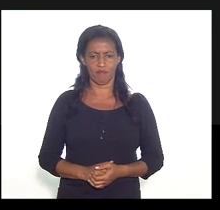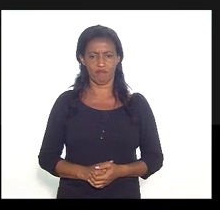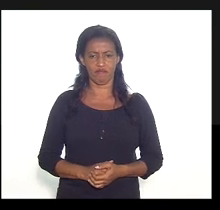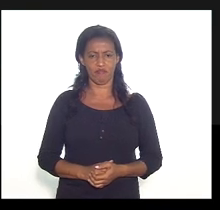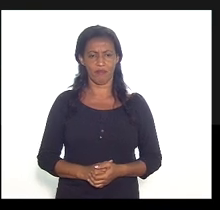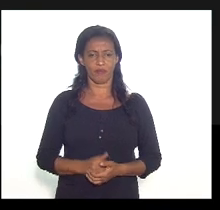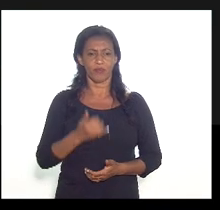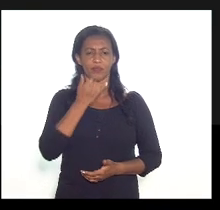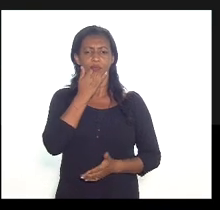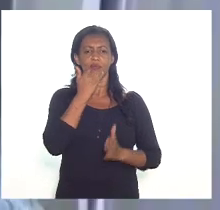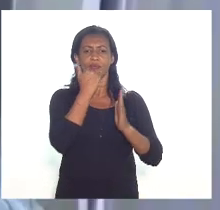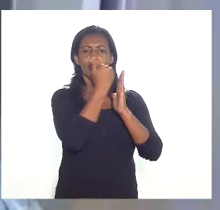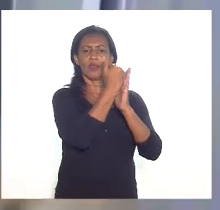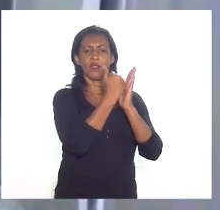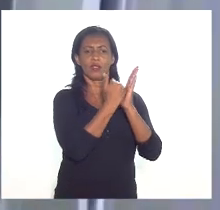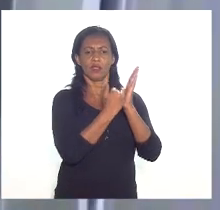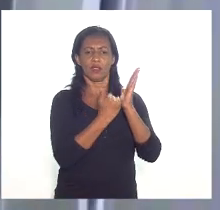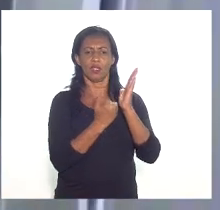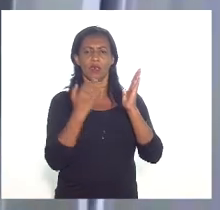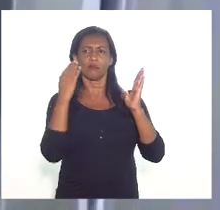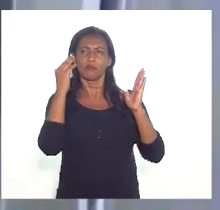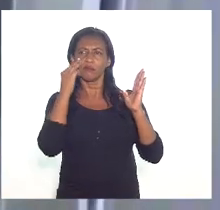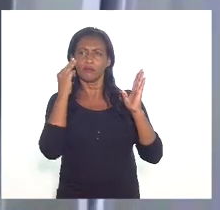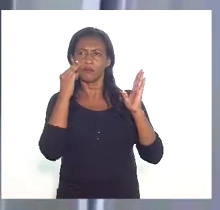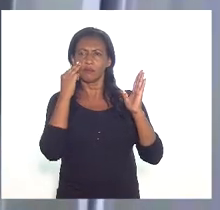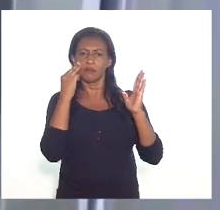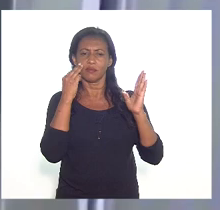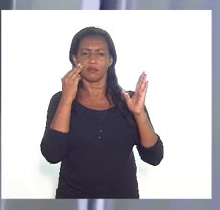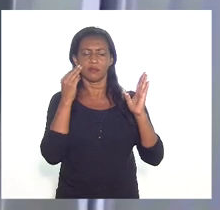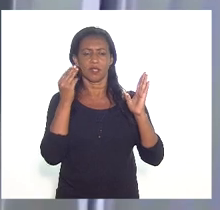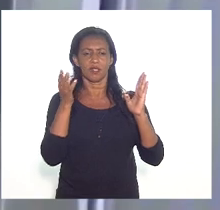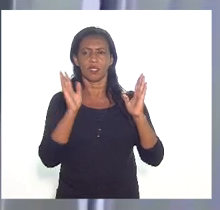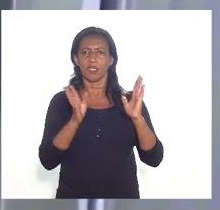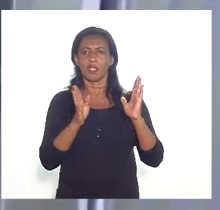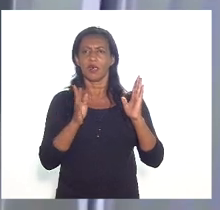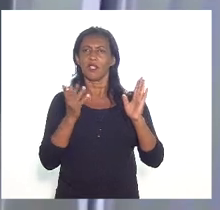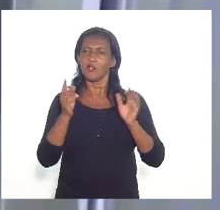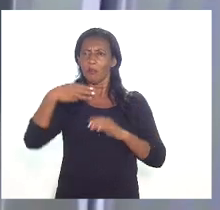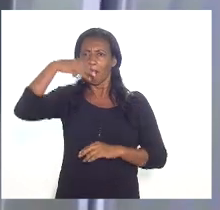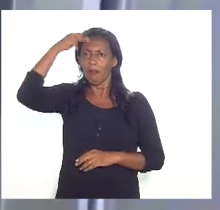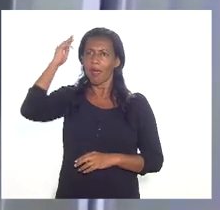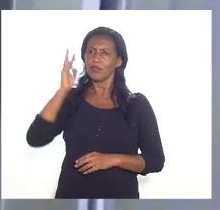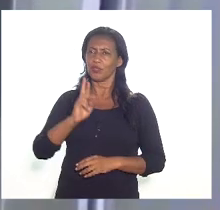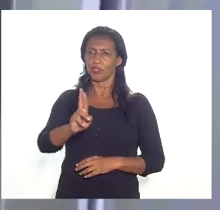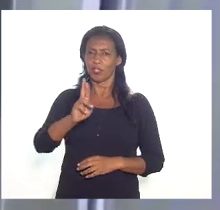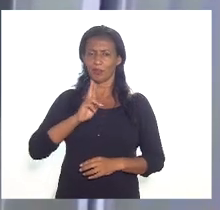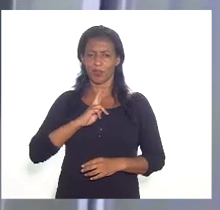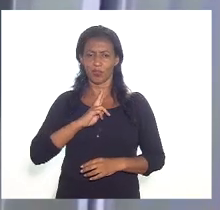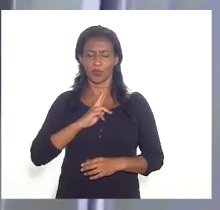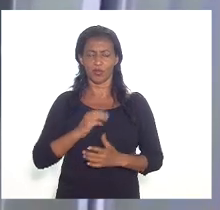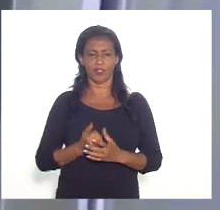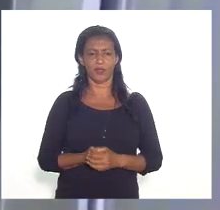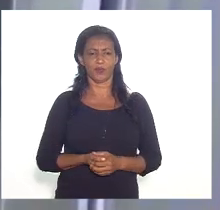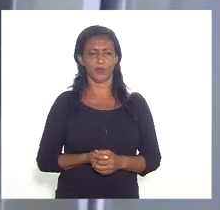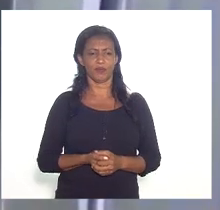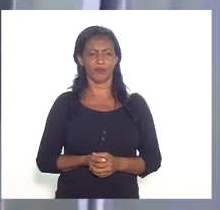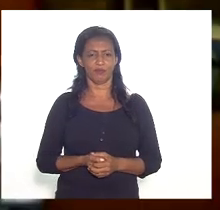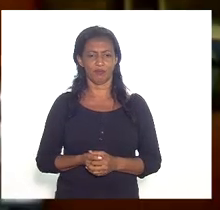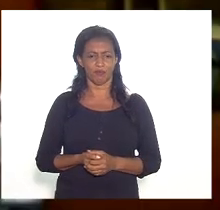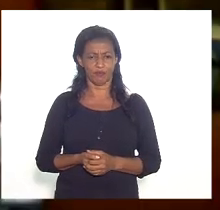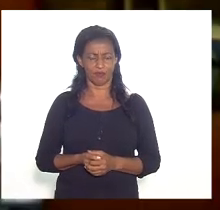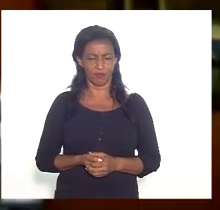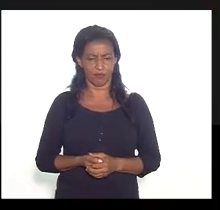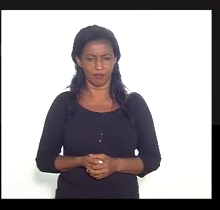ainda, desculpe. O deputado Márcio Pacheco me respondeu, mas eu queria fazer uma ponderação, que a 8445, que é uma boa lei,